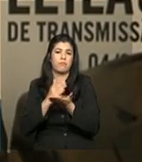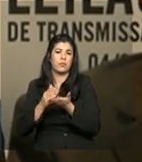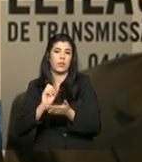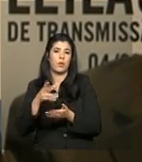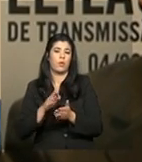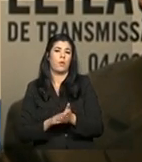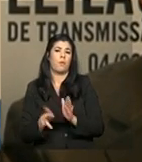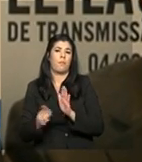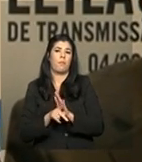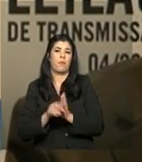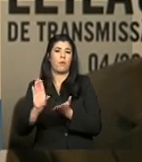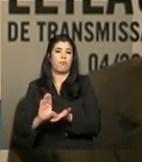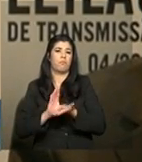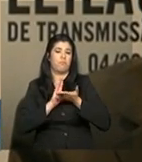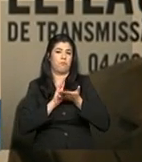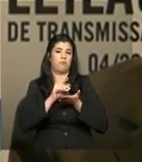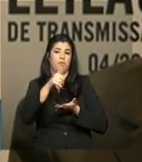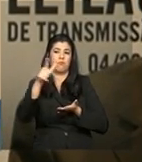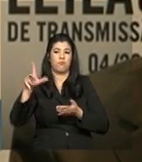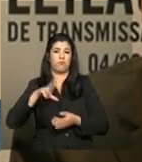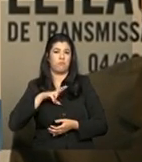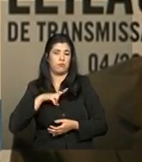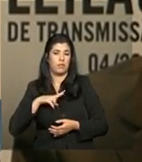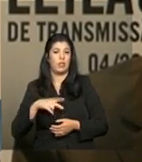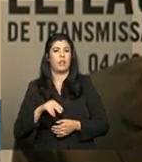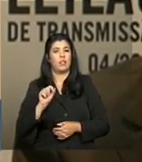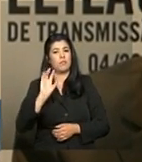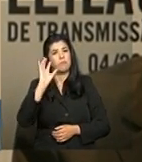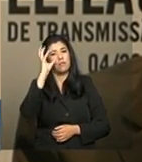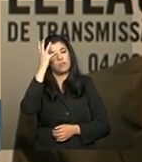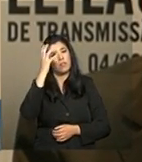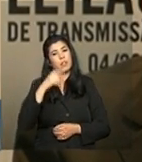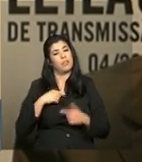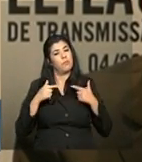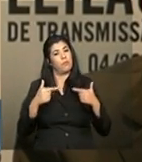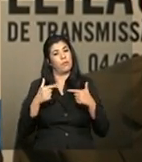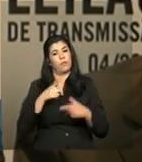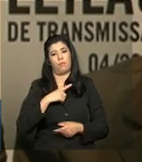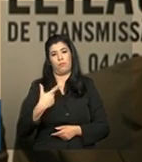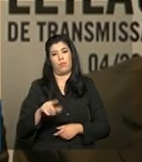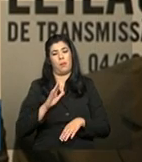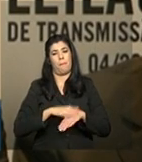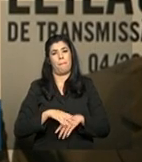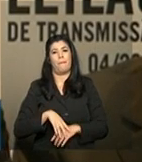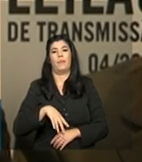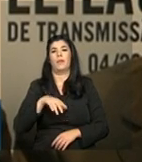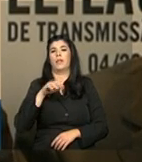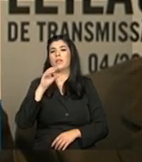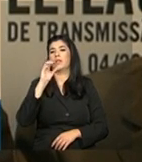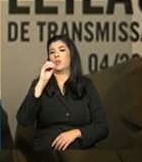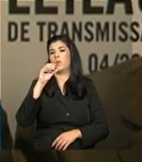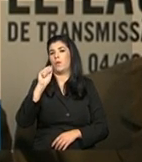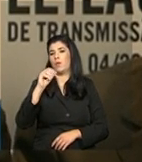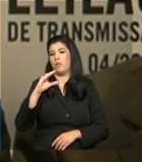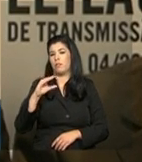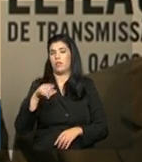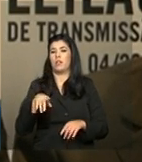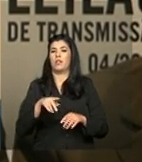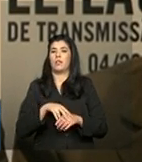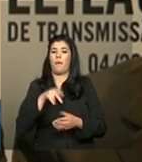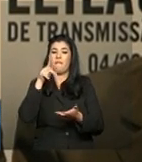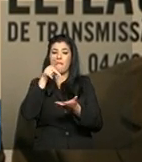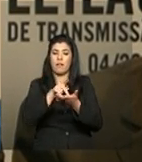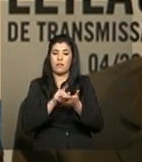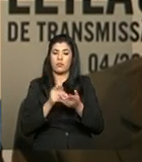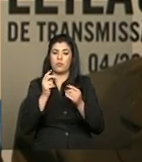próprio ou com capital de terceiro. E essa proporção iria definir o WOC. De tal sorte que nós não teríamos mais um WOC fixo para o segmento de transmissão. Ele